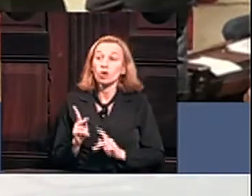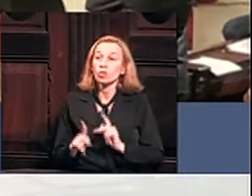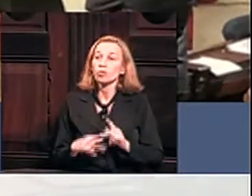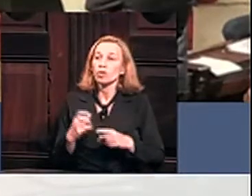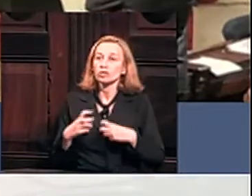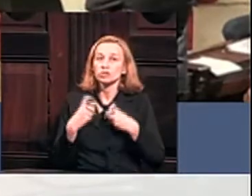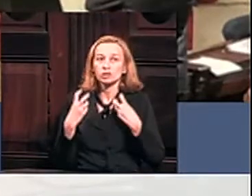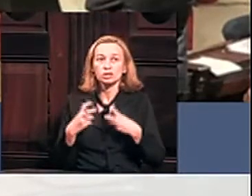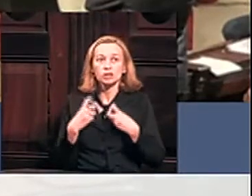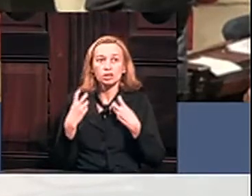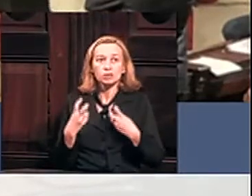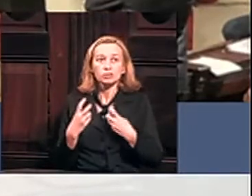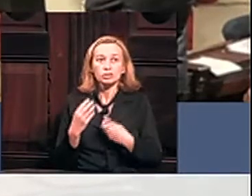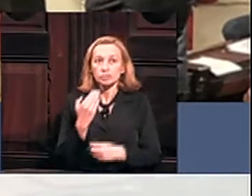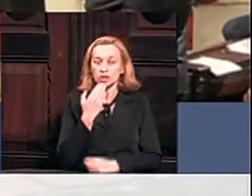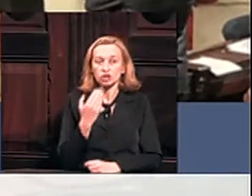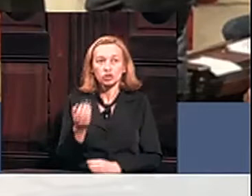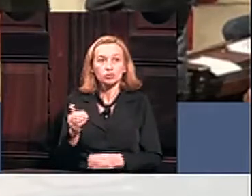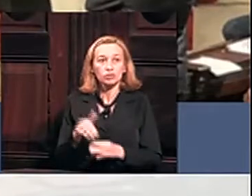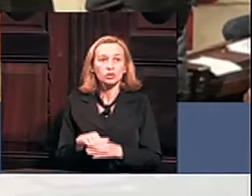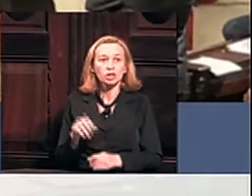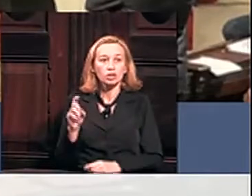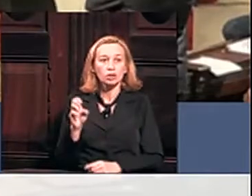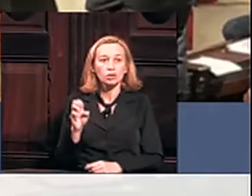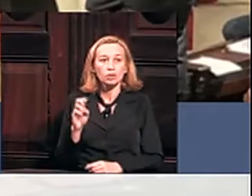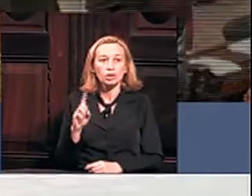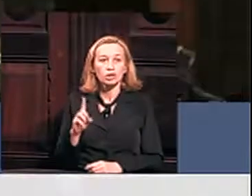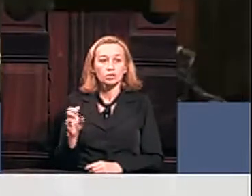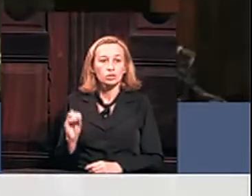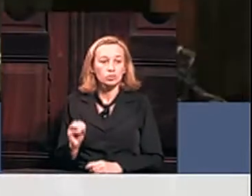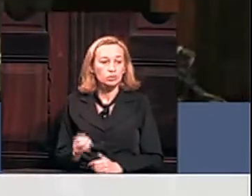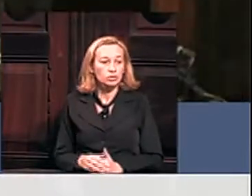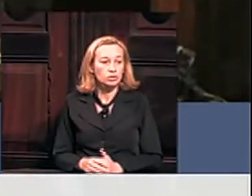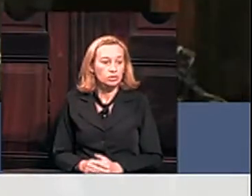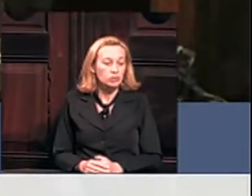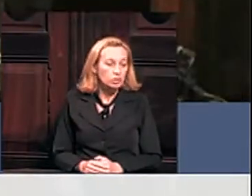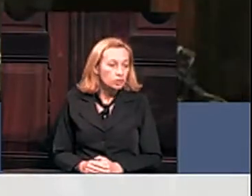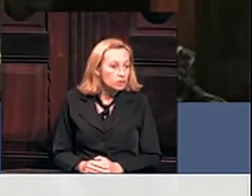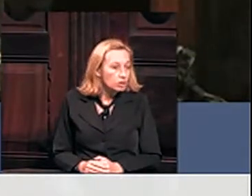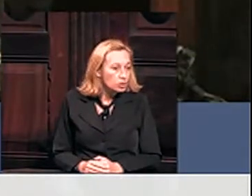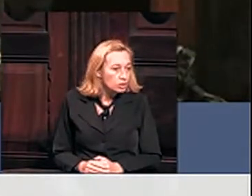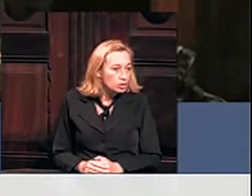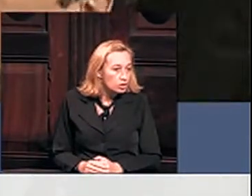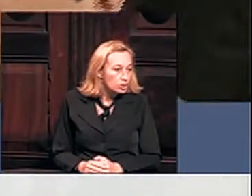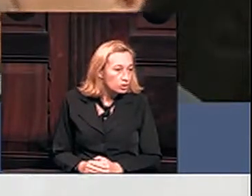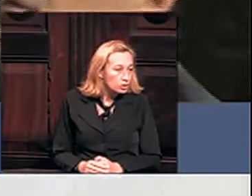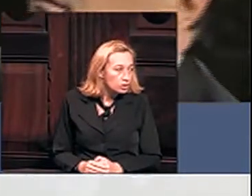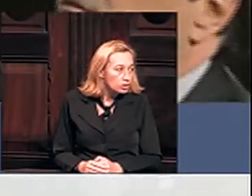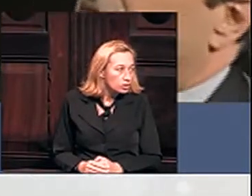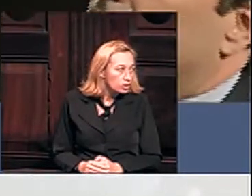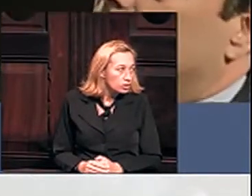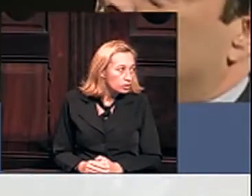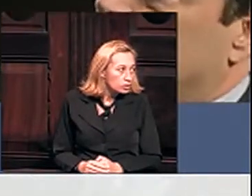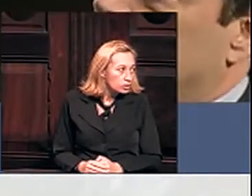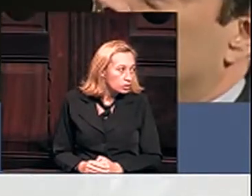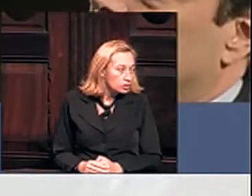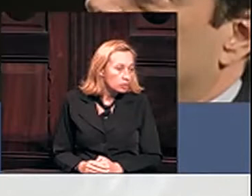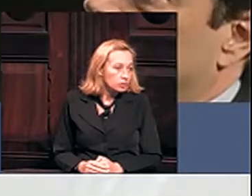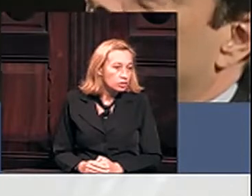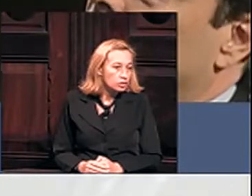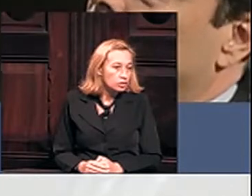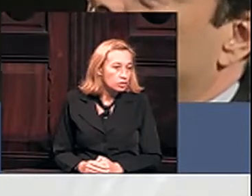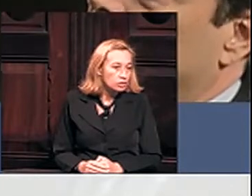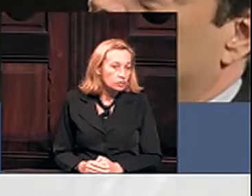favorável. Não, não, é porque a preocupação é de não dar o quórum suficiente. Pode... Mas não precisa pedir verificação se votar favorável, se tiver acordo com o governo. Espera aí, calma. É só